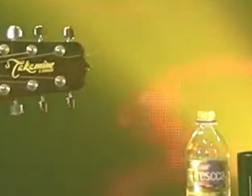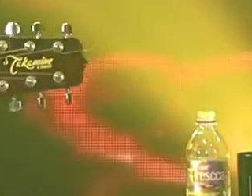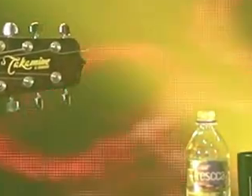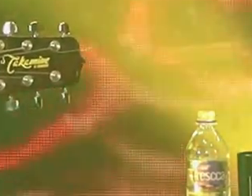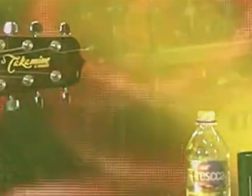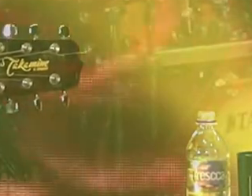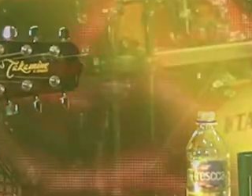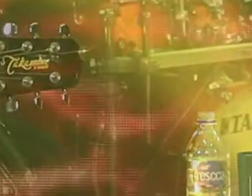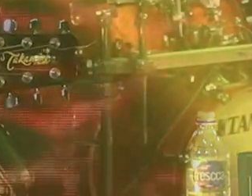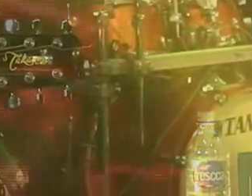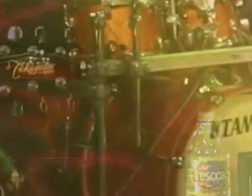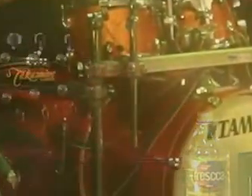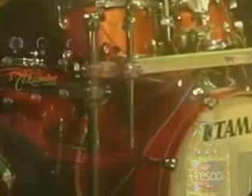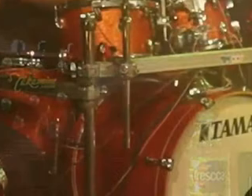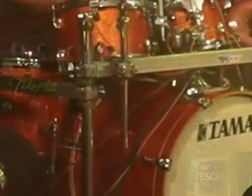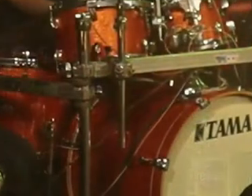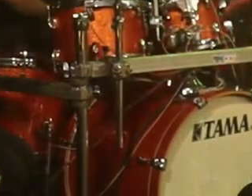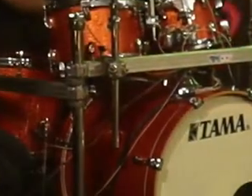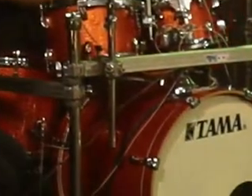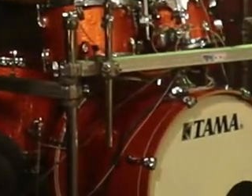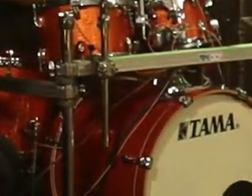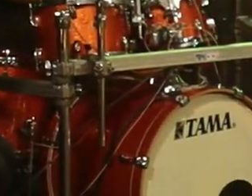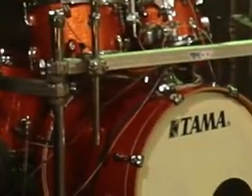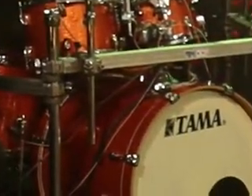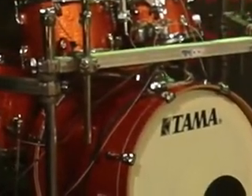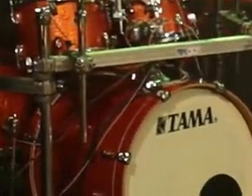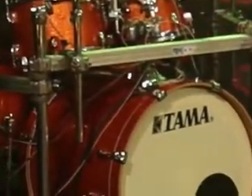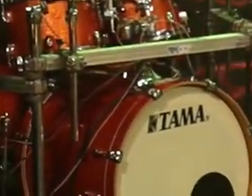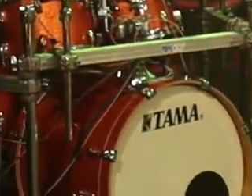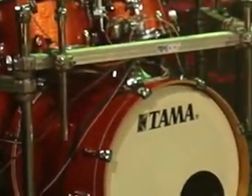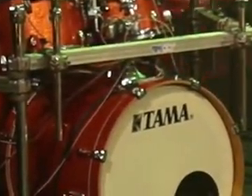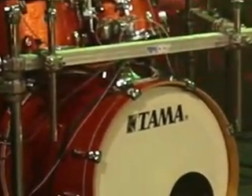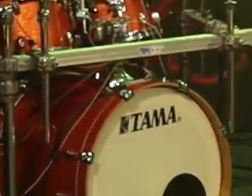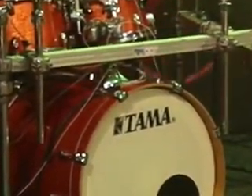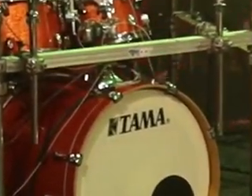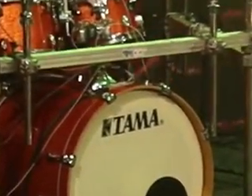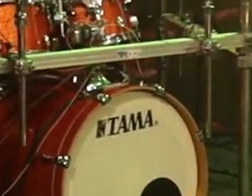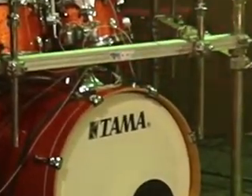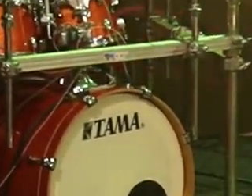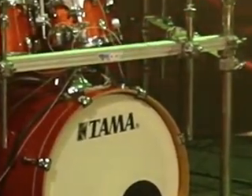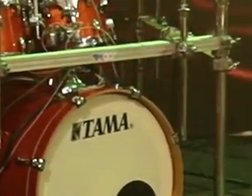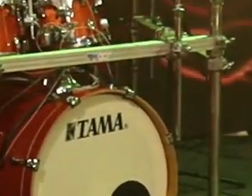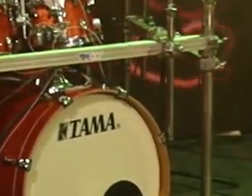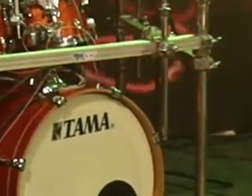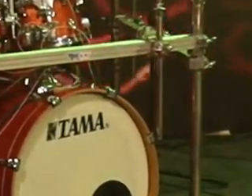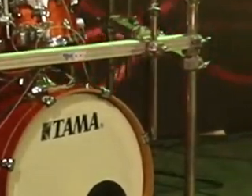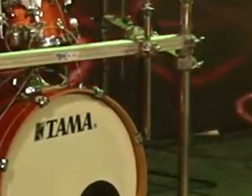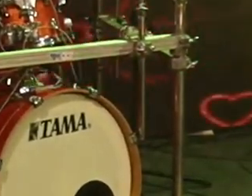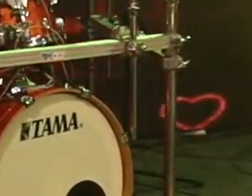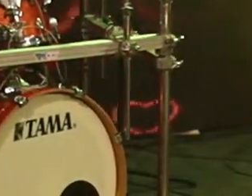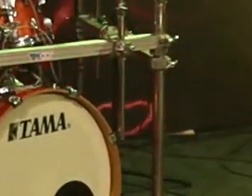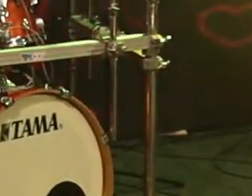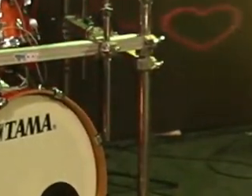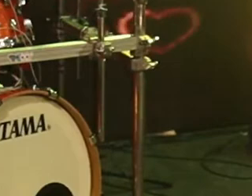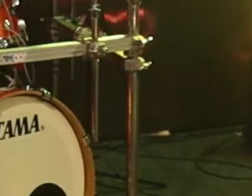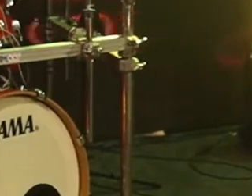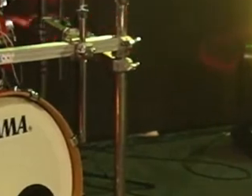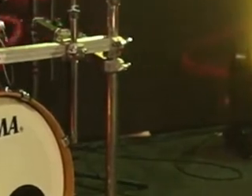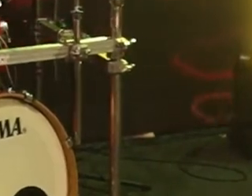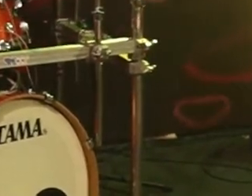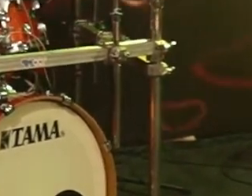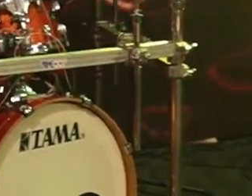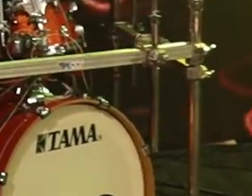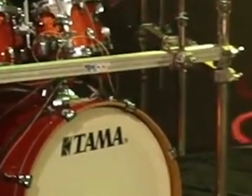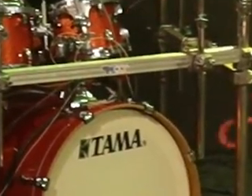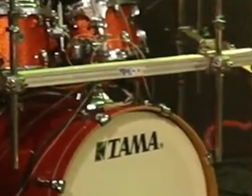Você não tem limite, você não tem hora. Liga pra brincar com o meu sentimento. Faz proposta